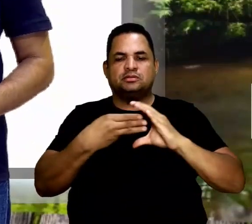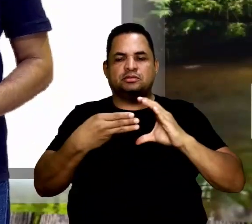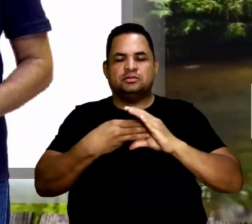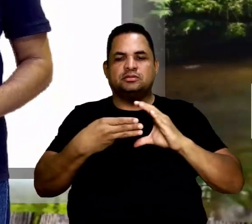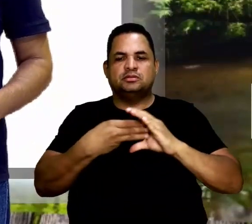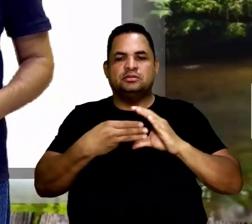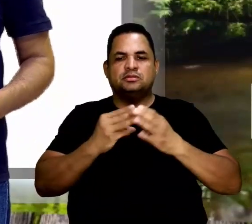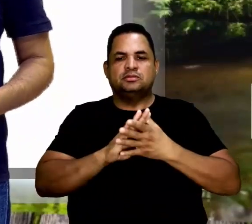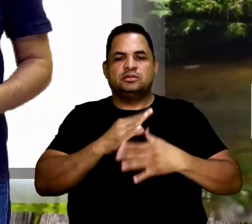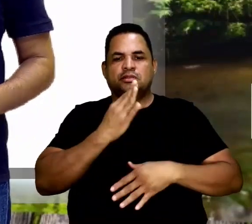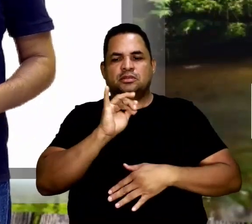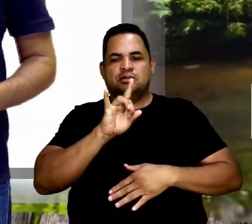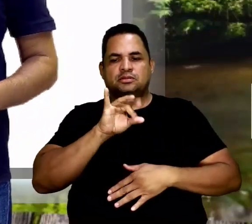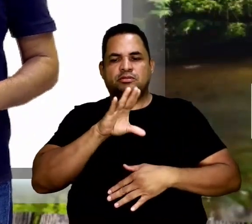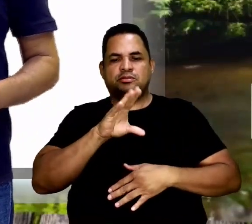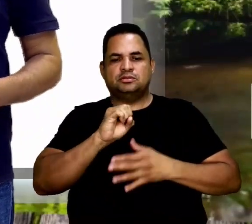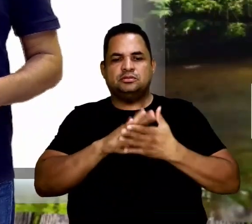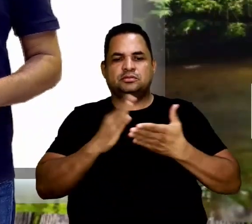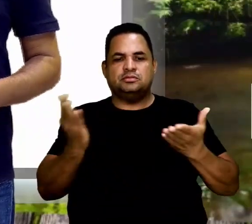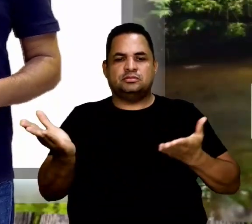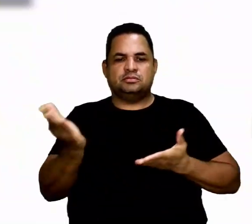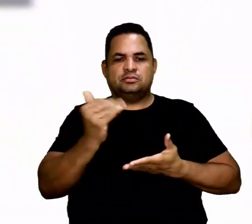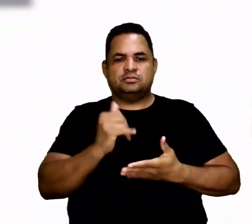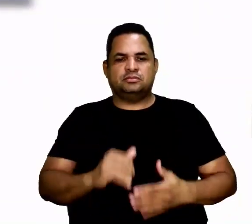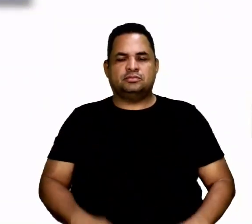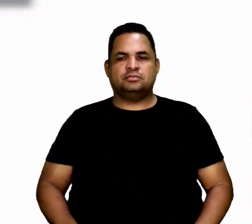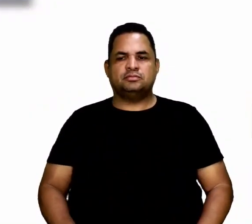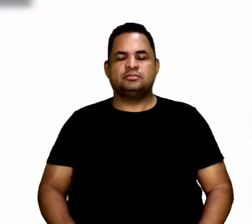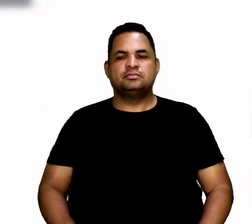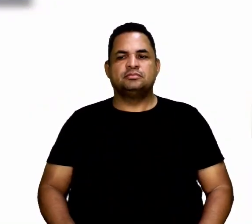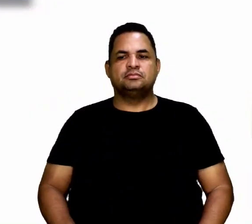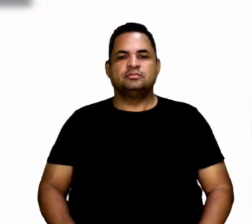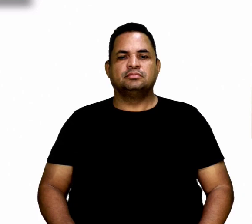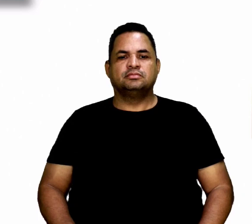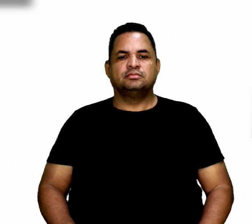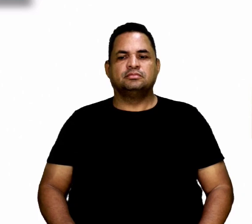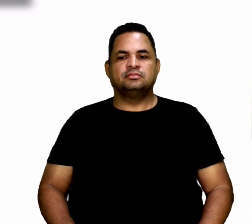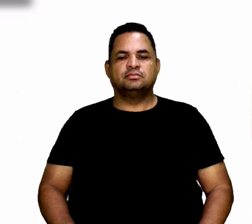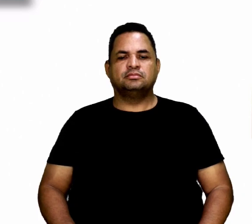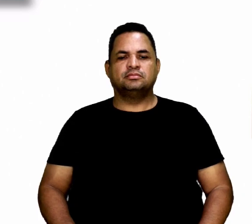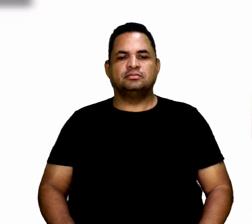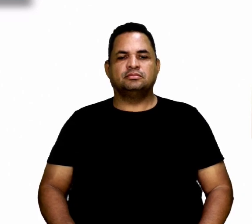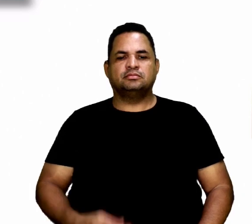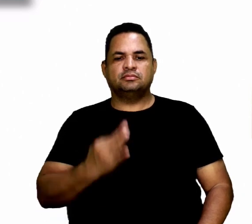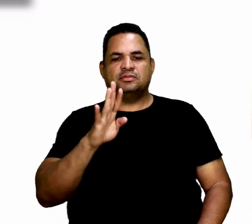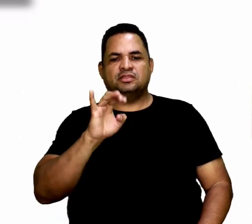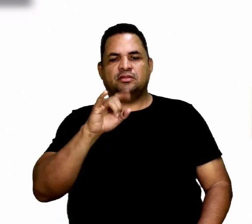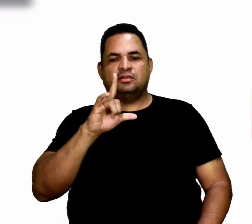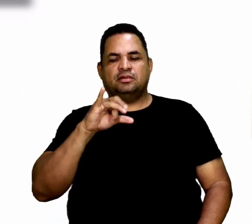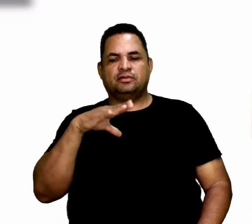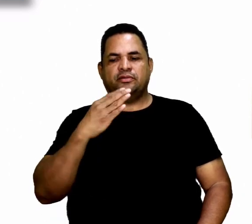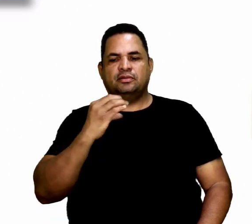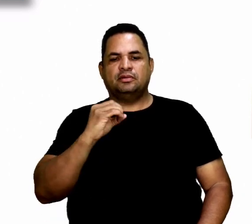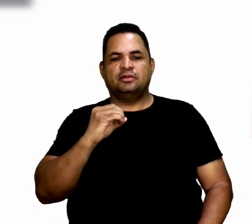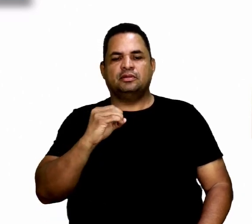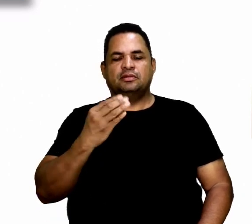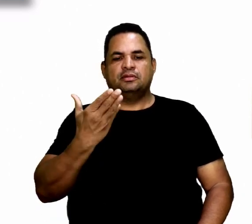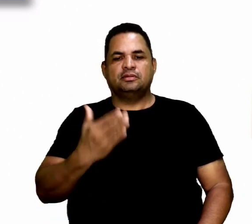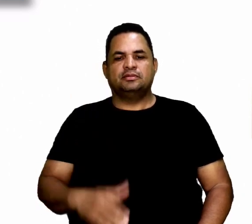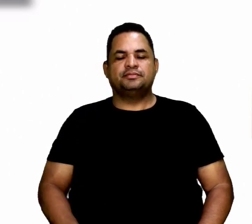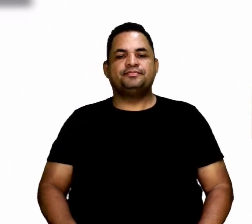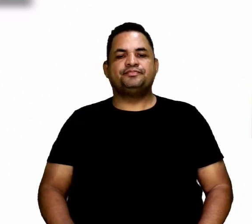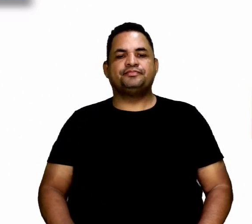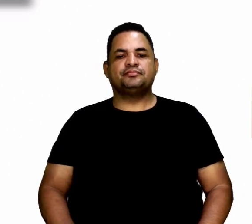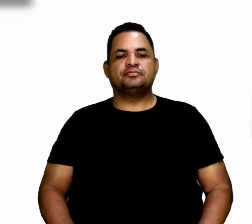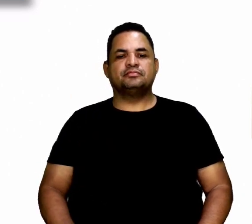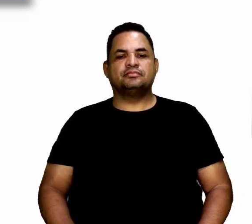são tecidos. Então tá vamos bom? ver agora. Vamos lá, joga na tela, então. Então, tecido linfático, né?